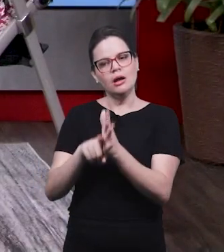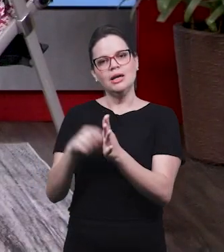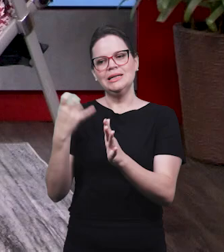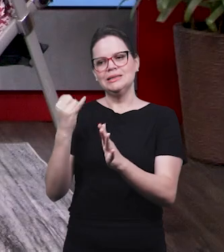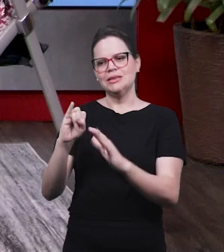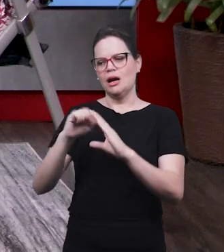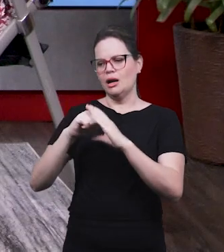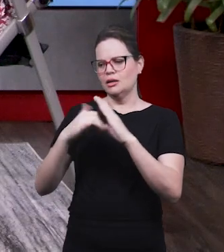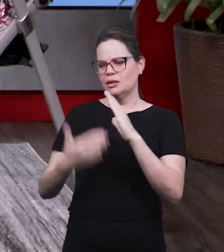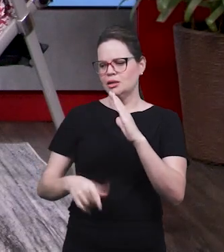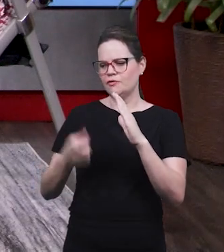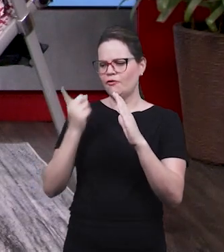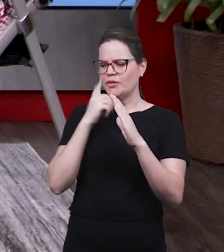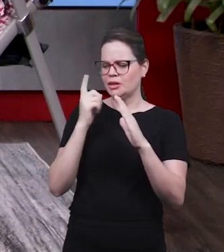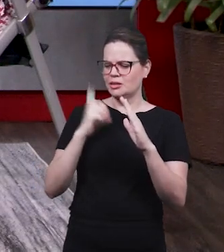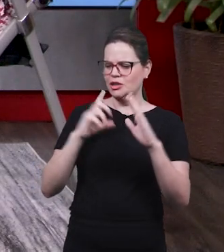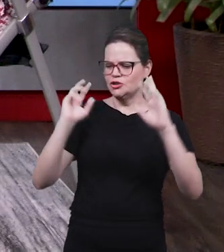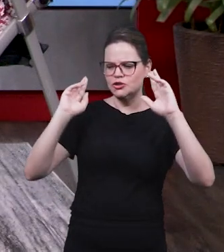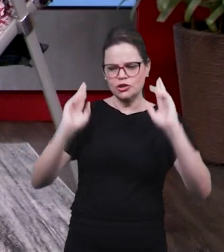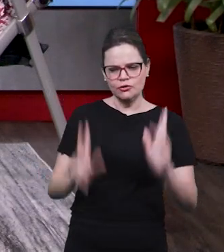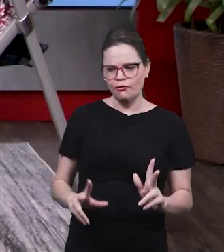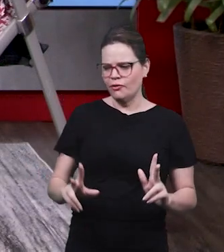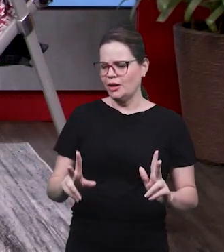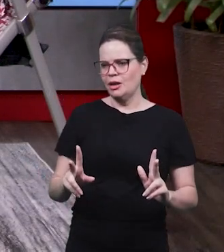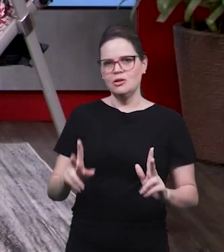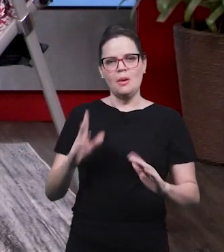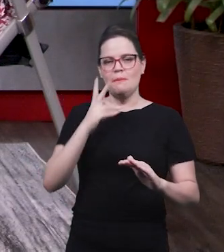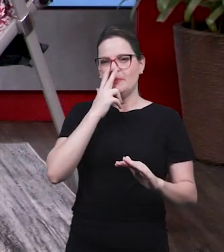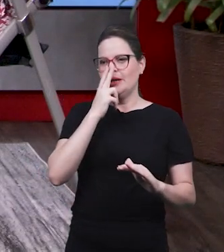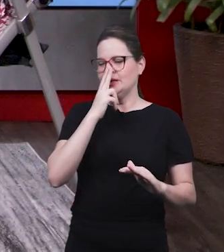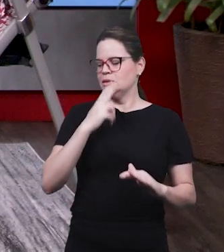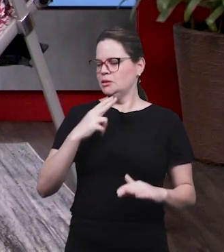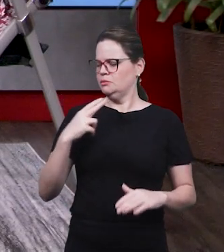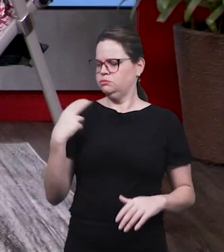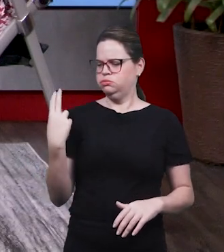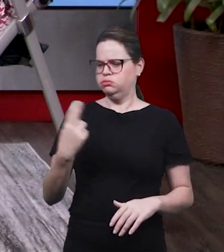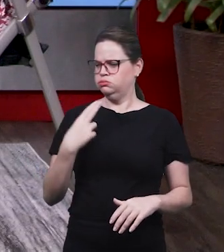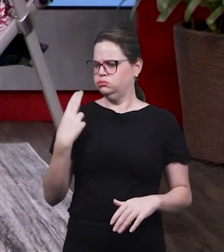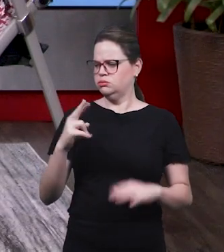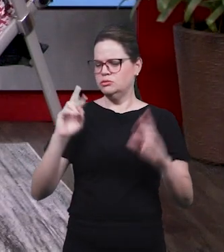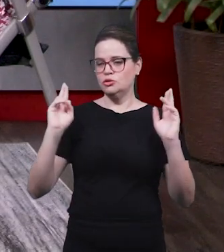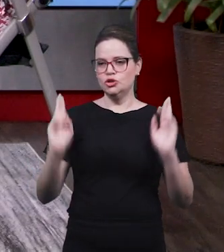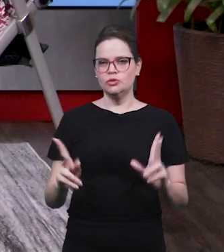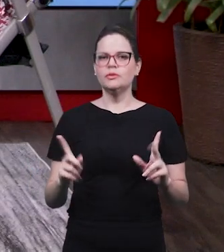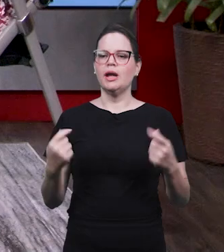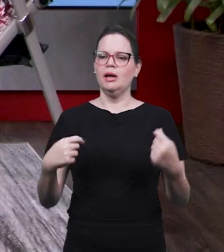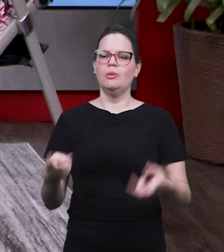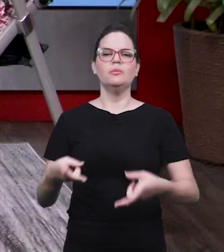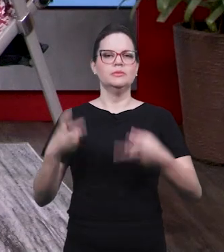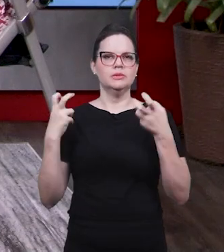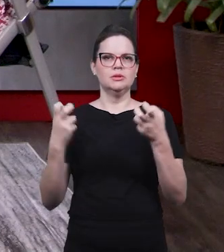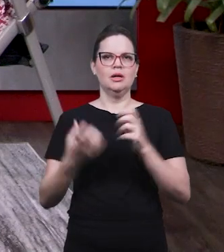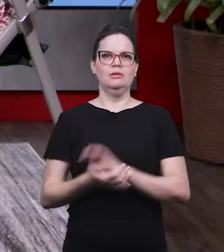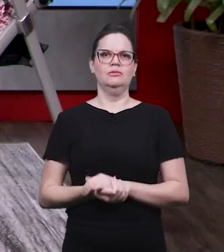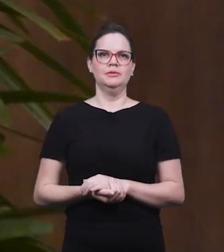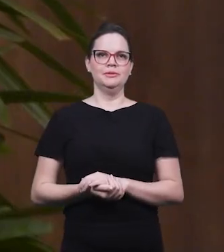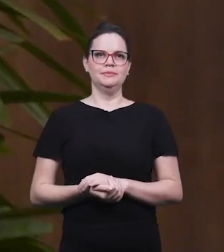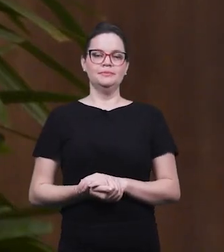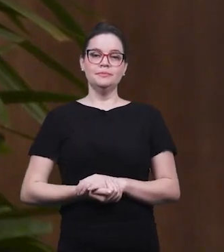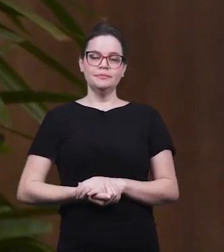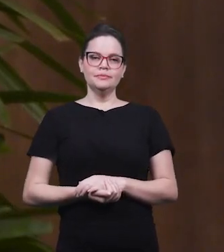saber se há algum déficit, alguma deficiência, algum prejuízo naquela formação. Doutora, e esses marcos, né,